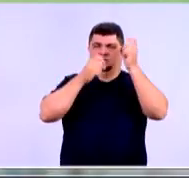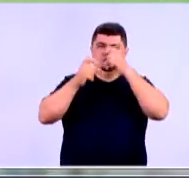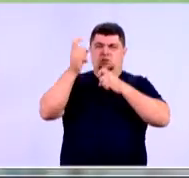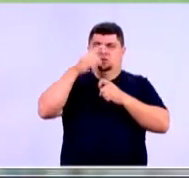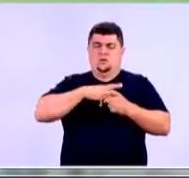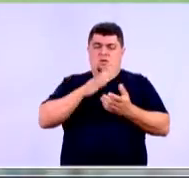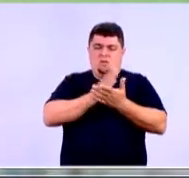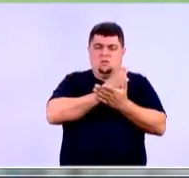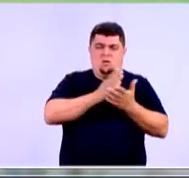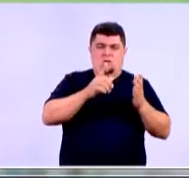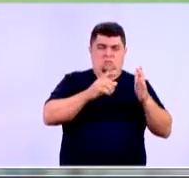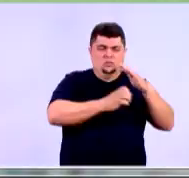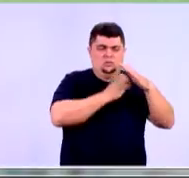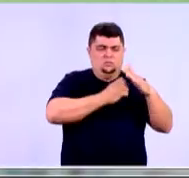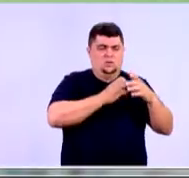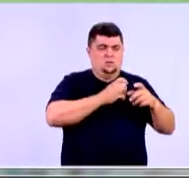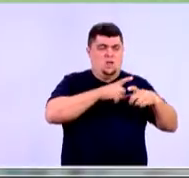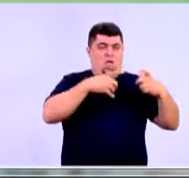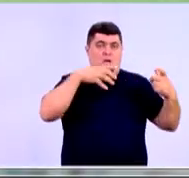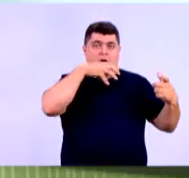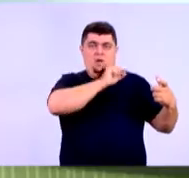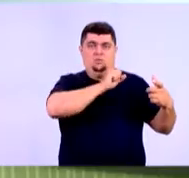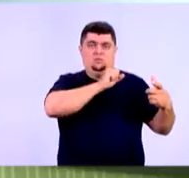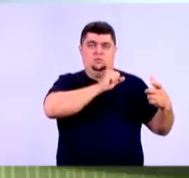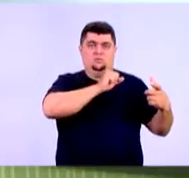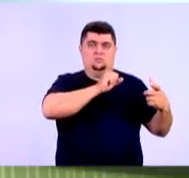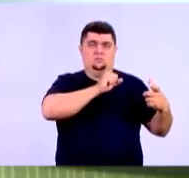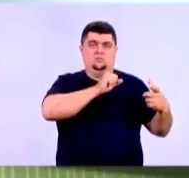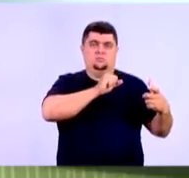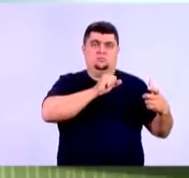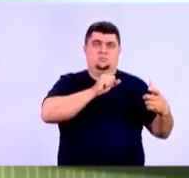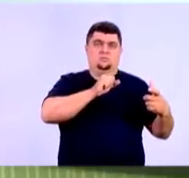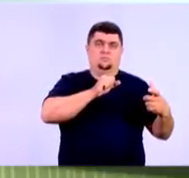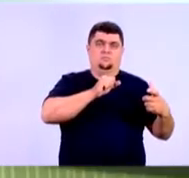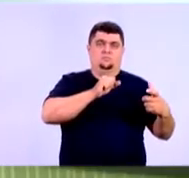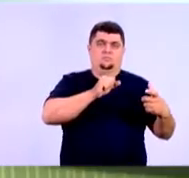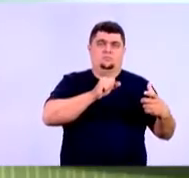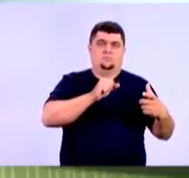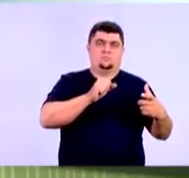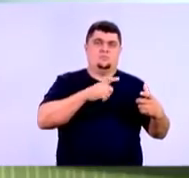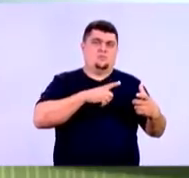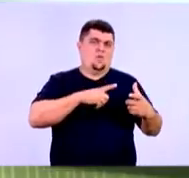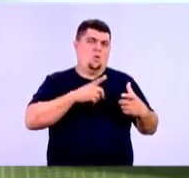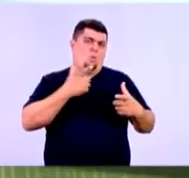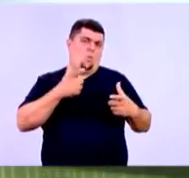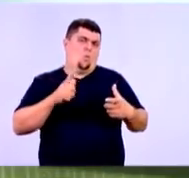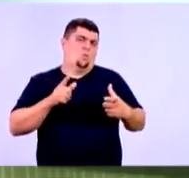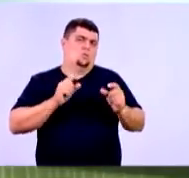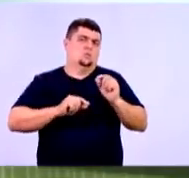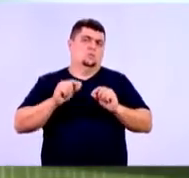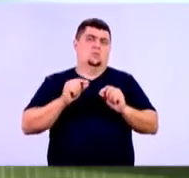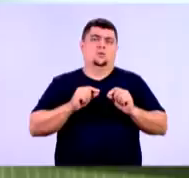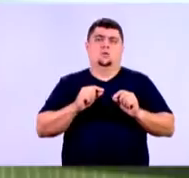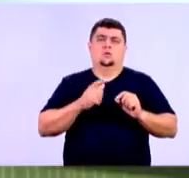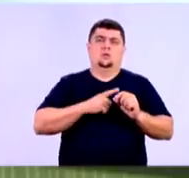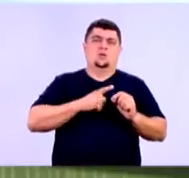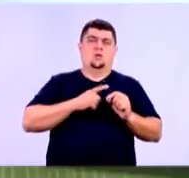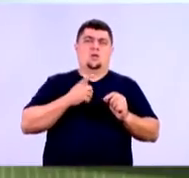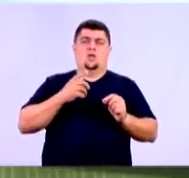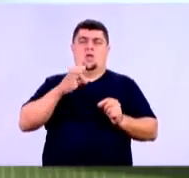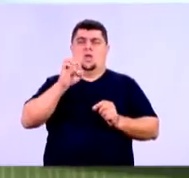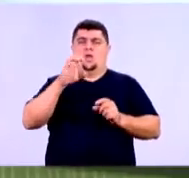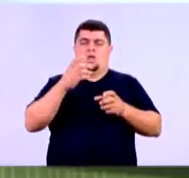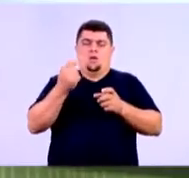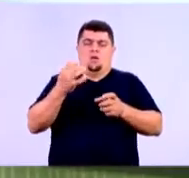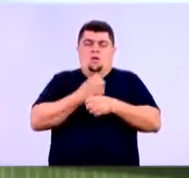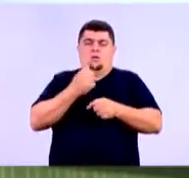atividade normalmente crescem mais rápido ou melhor, mais exponencialmente em algum momento, né? Existem momentos que a economia está mais aquecida para